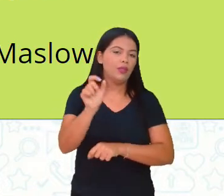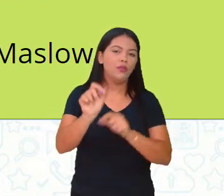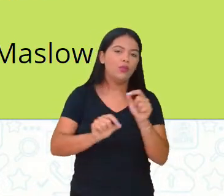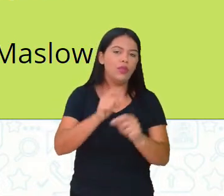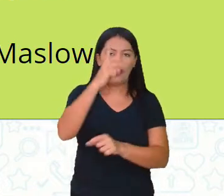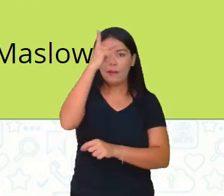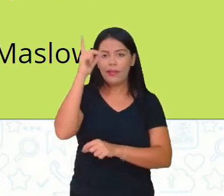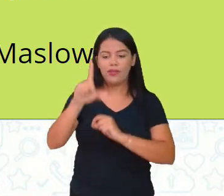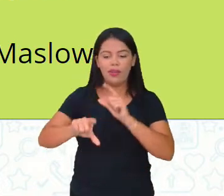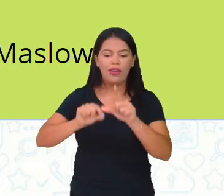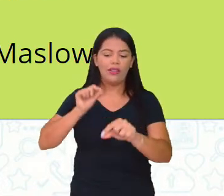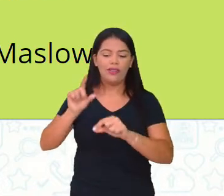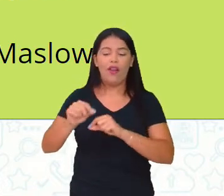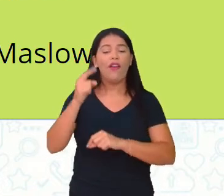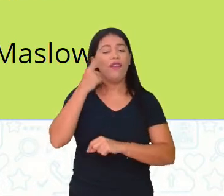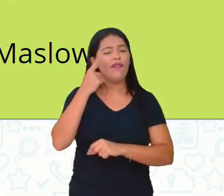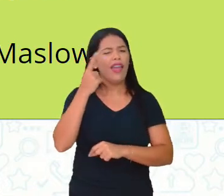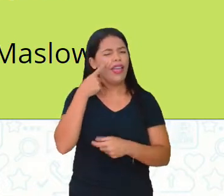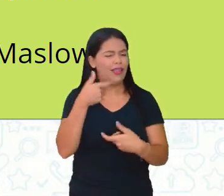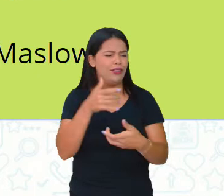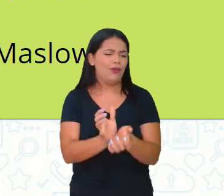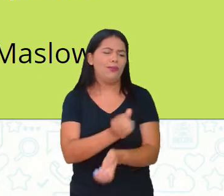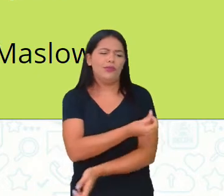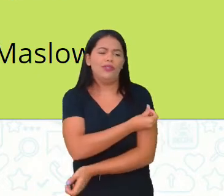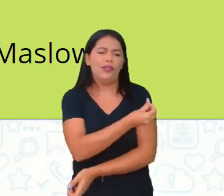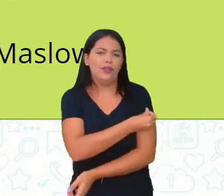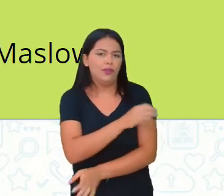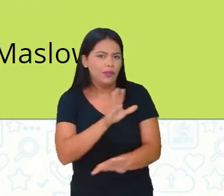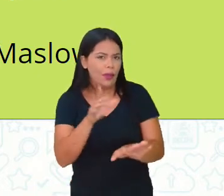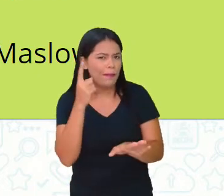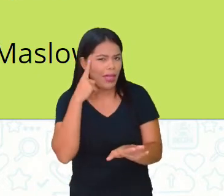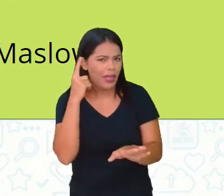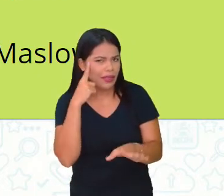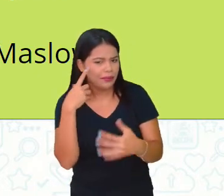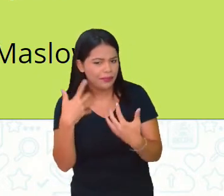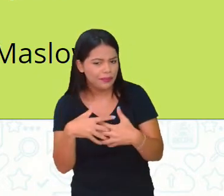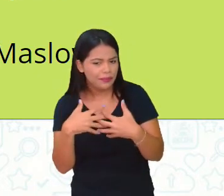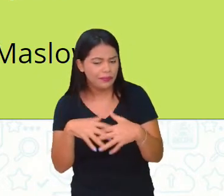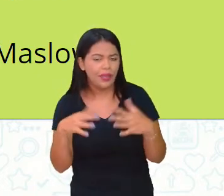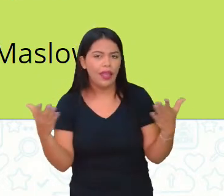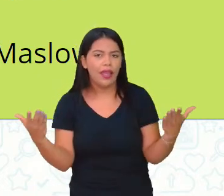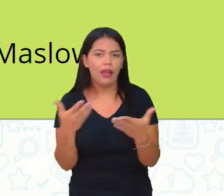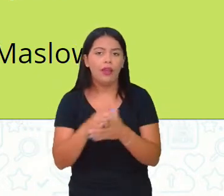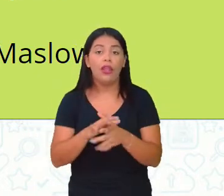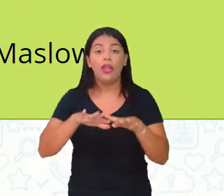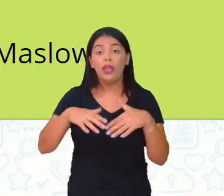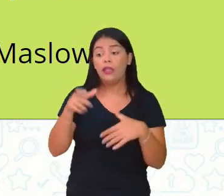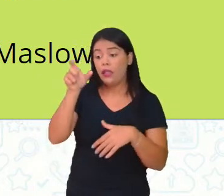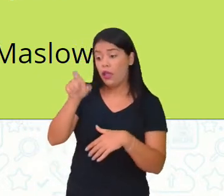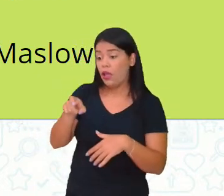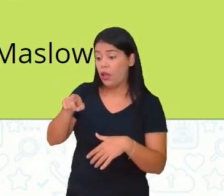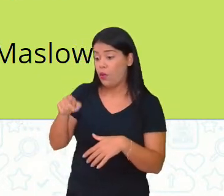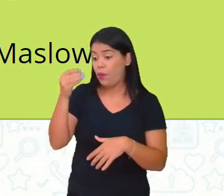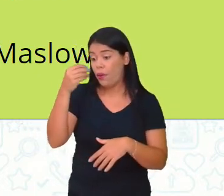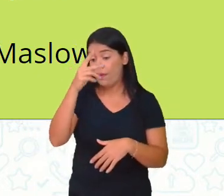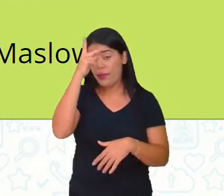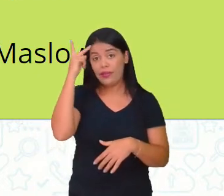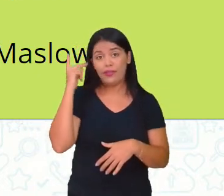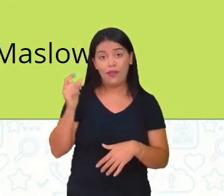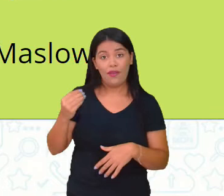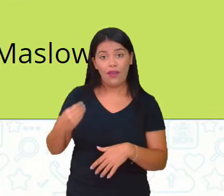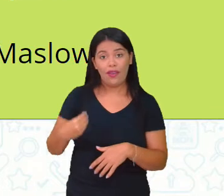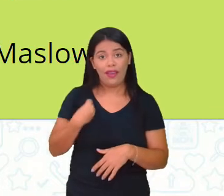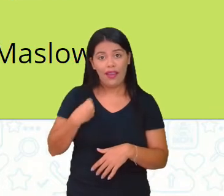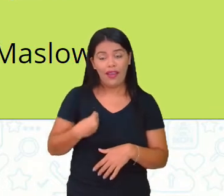só, sexto ano, pensem aí. Então, uma pessoa, não é? A vida de uma pessoa, não é?